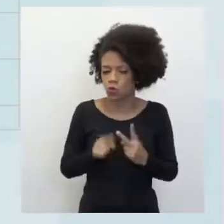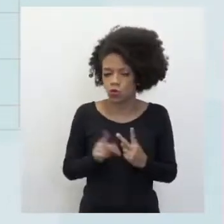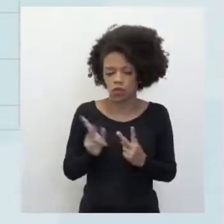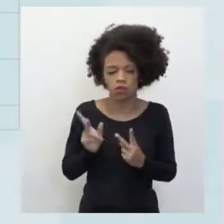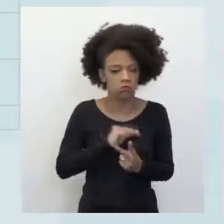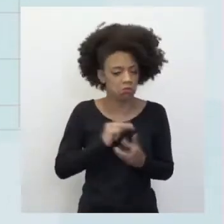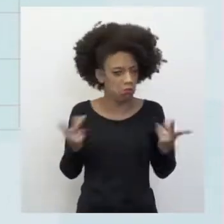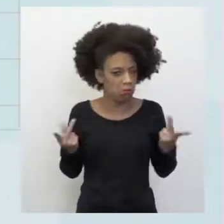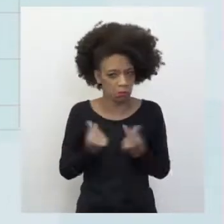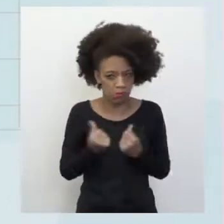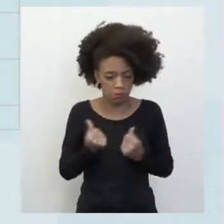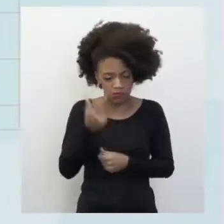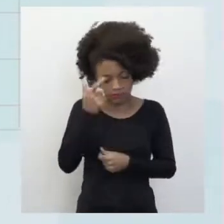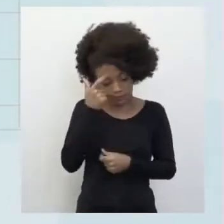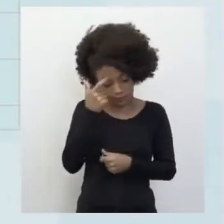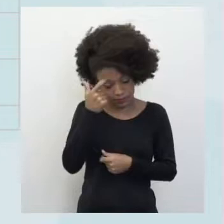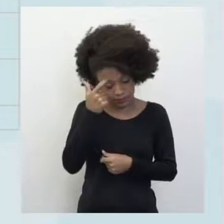né?